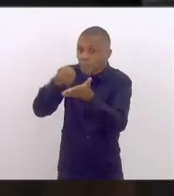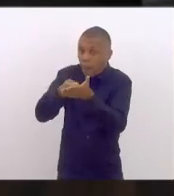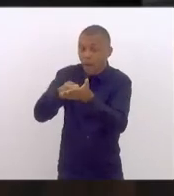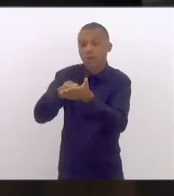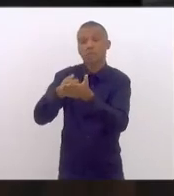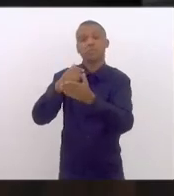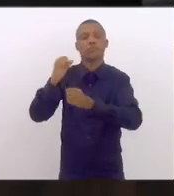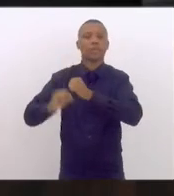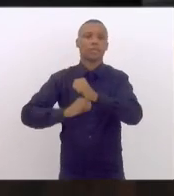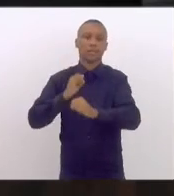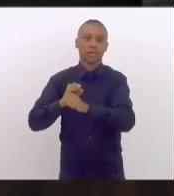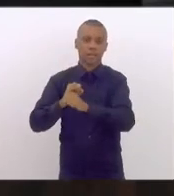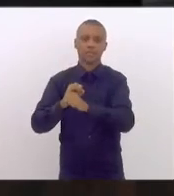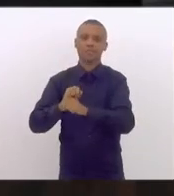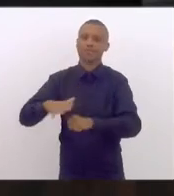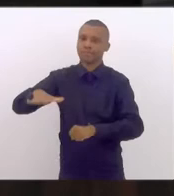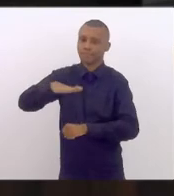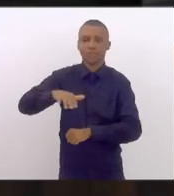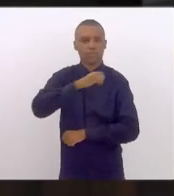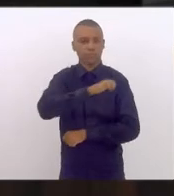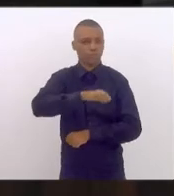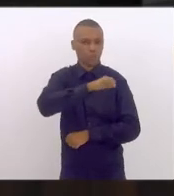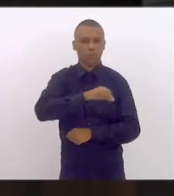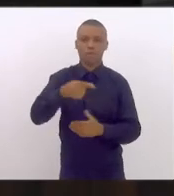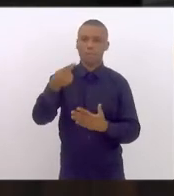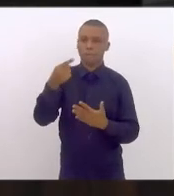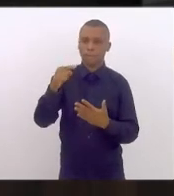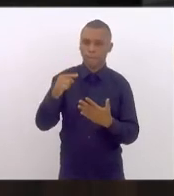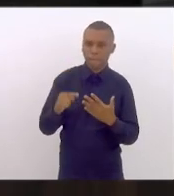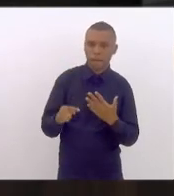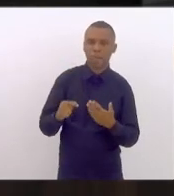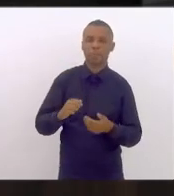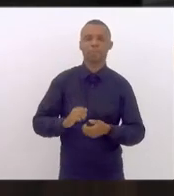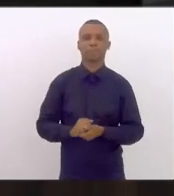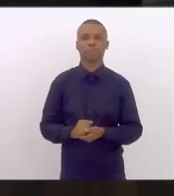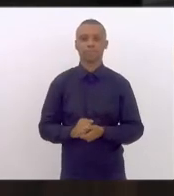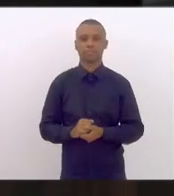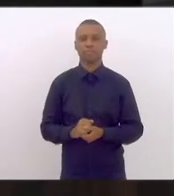no âmbito do Estado do Rio de Janeiro da outras providências parecer